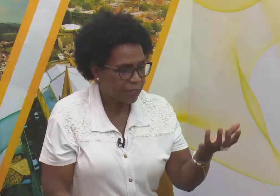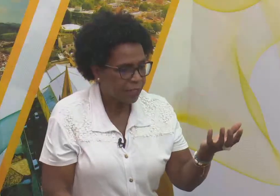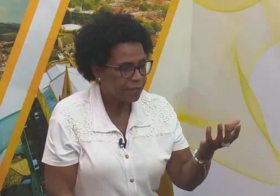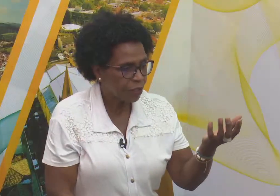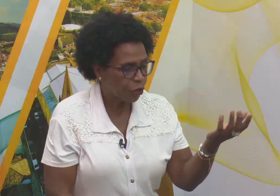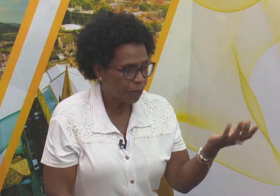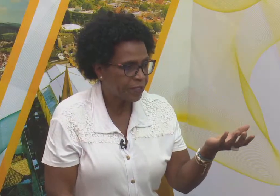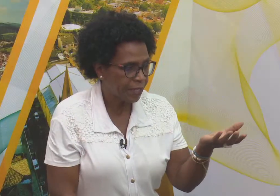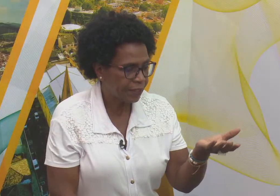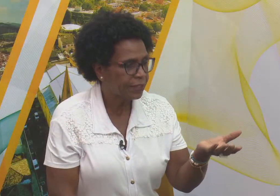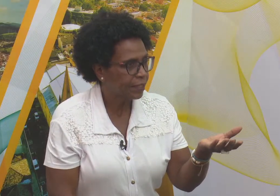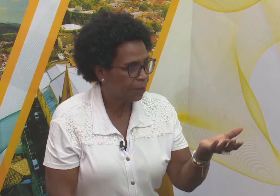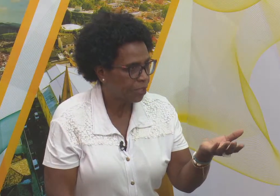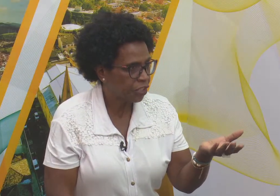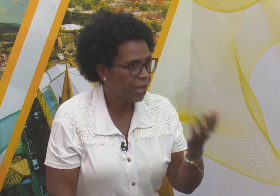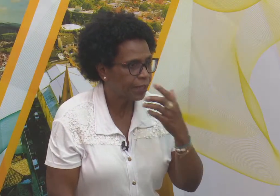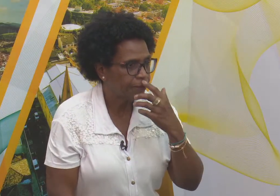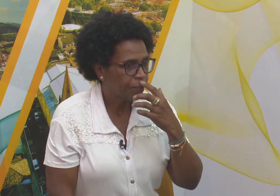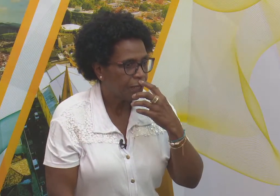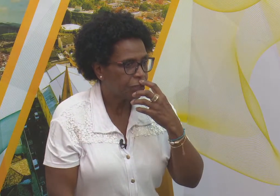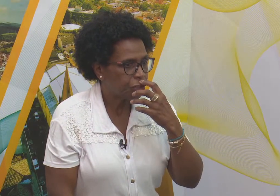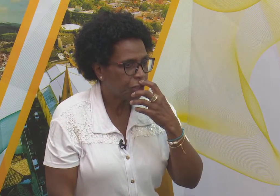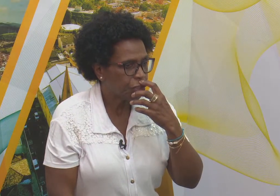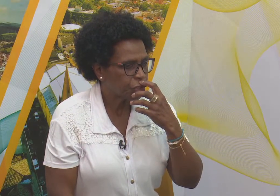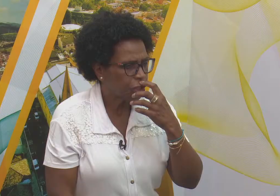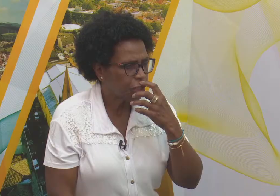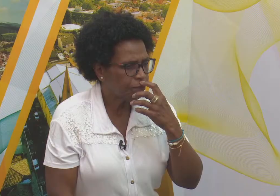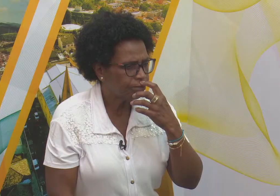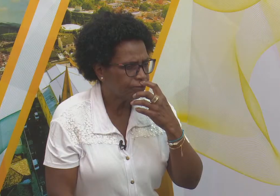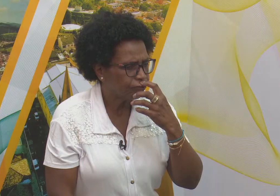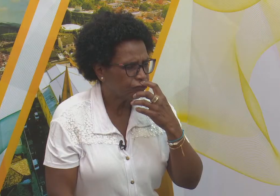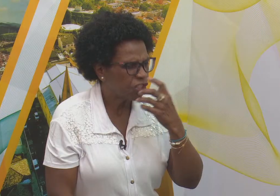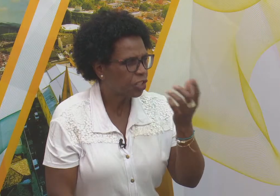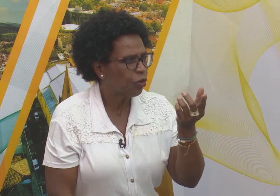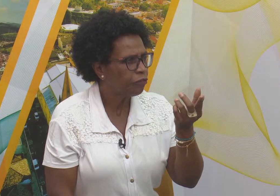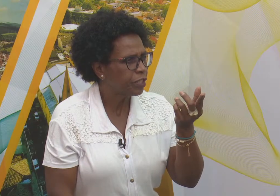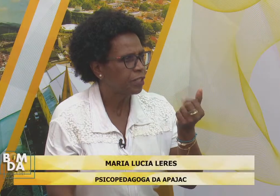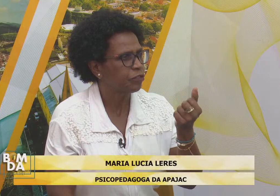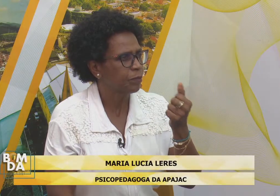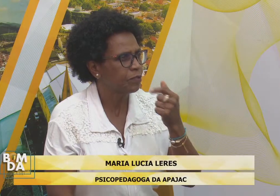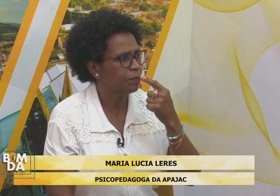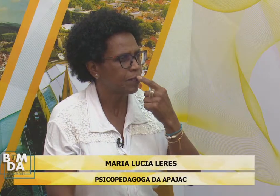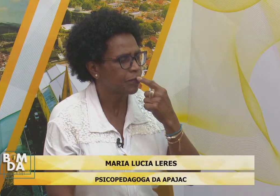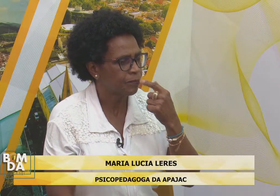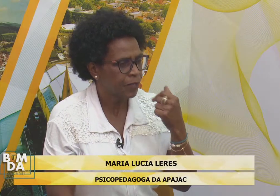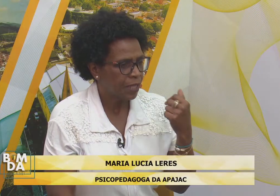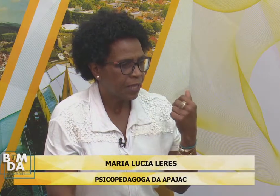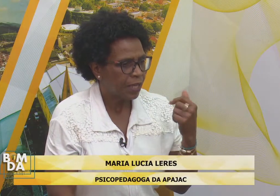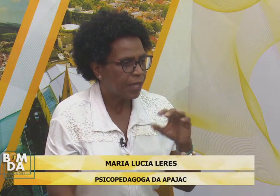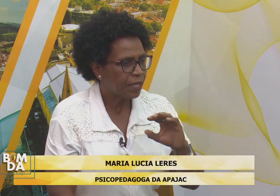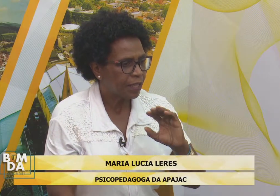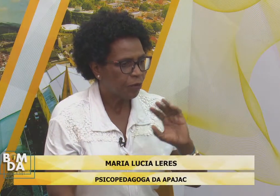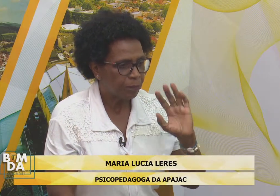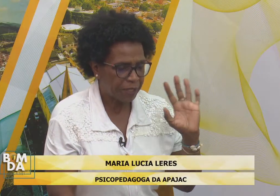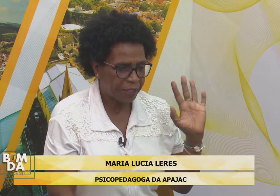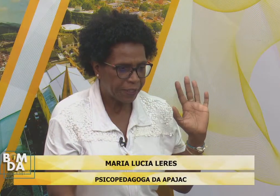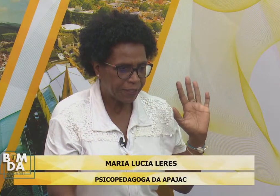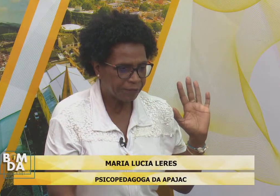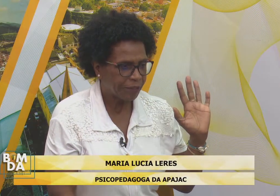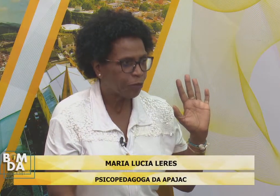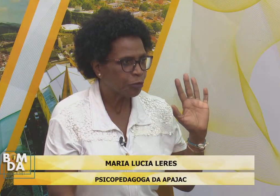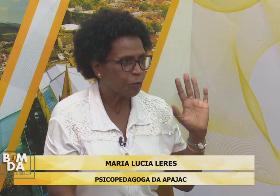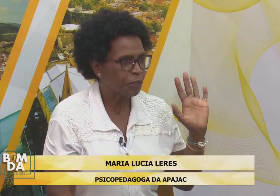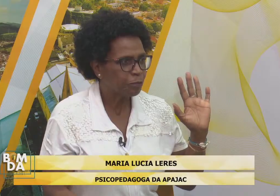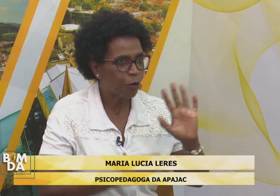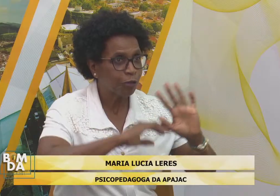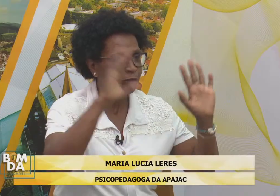Uma criança que eu comecei a atender na PAJAC, ele tinha acho que 9 anos mais ou menos. Eu apanhei dele